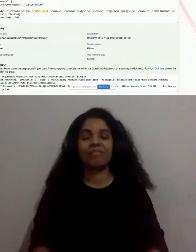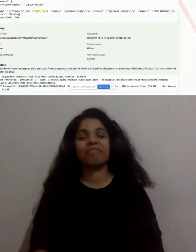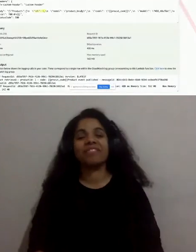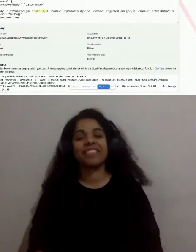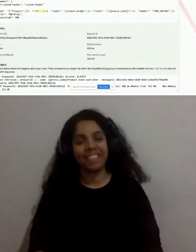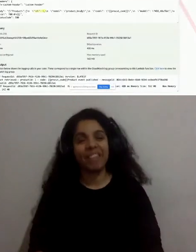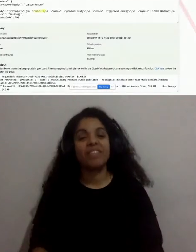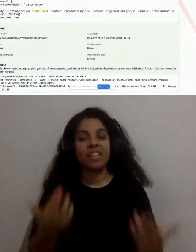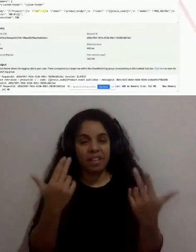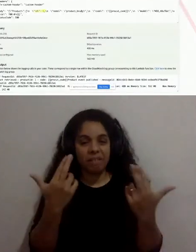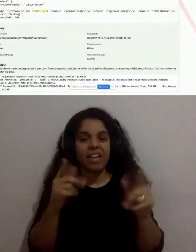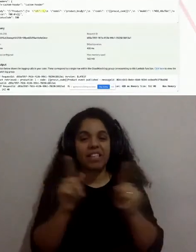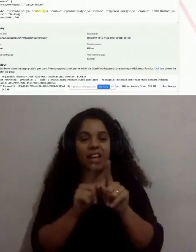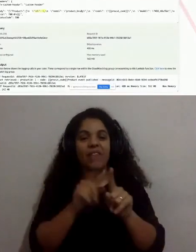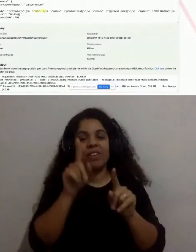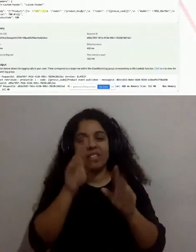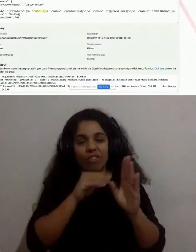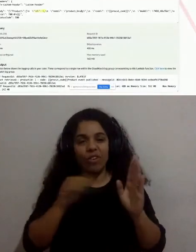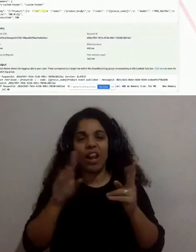Mesma coisa, ó, gente. Eu fui lá